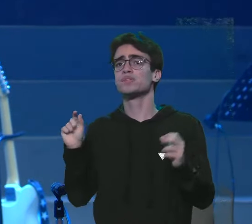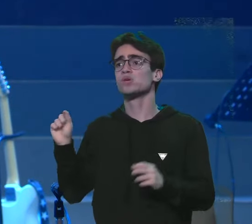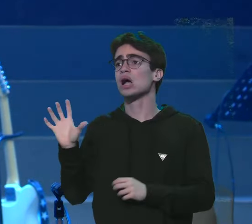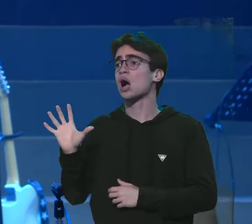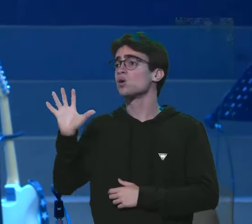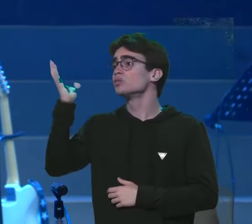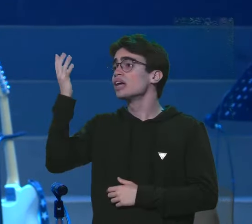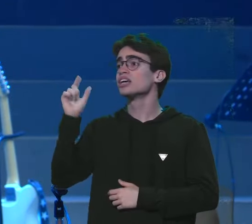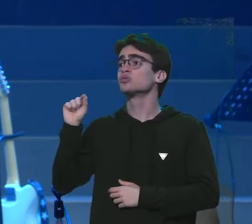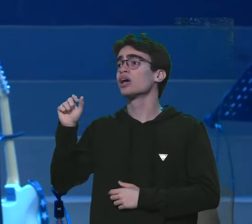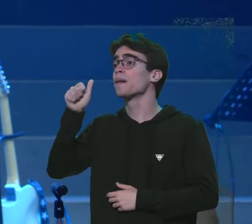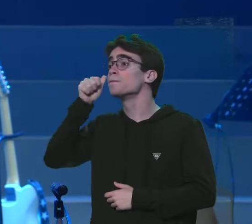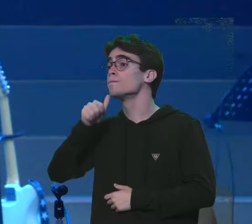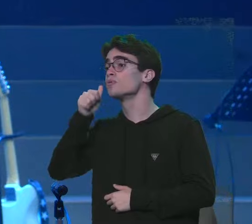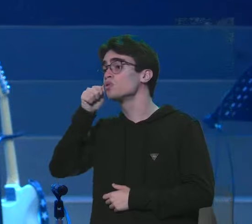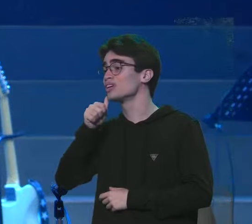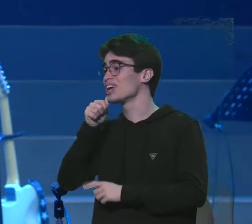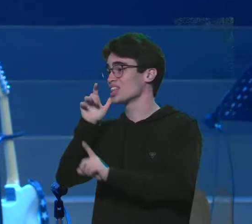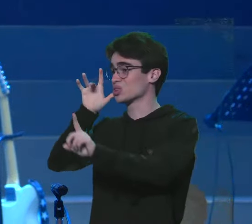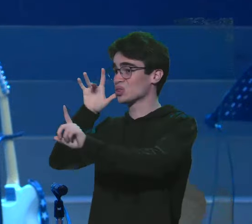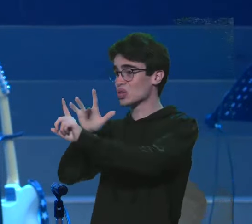mulher curada.